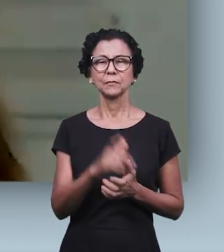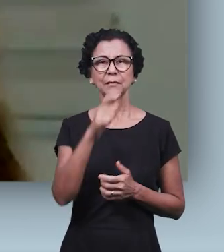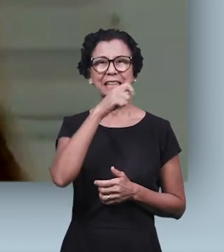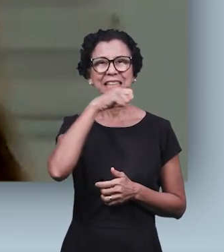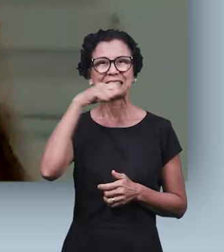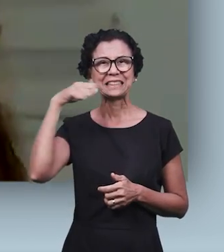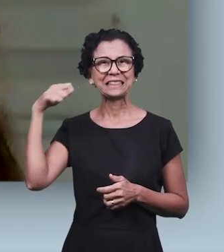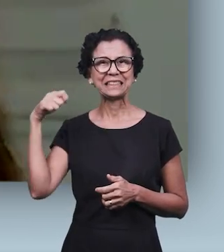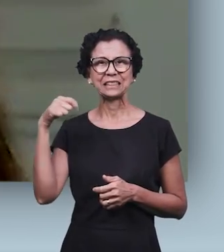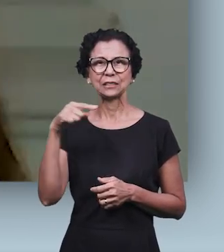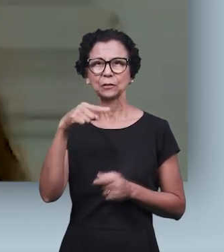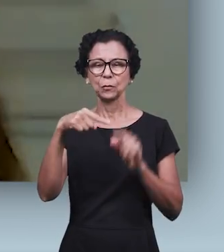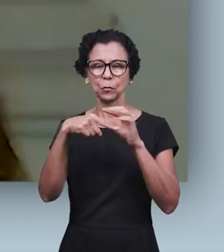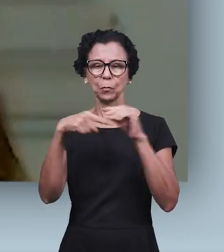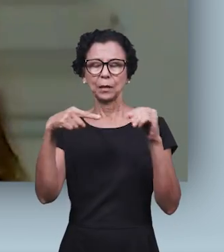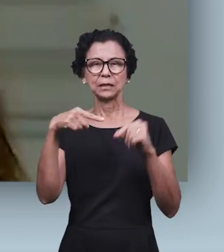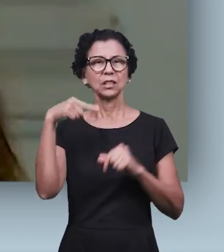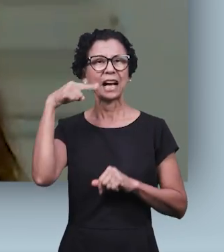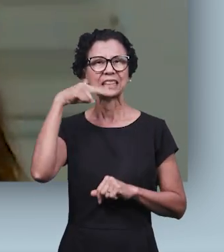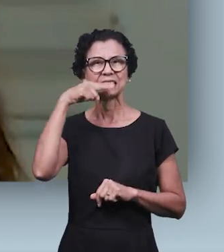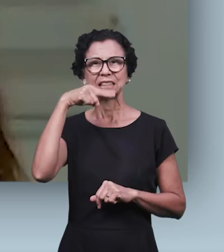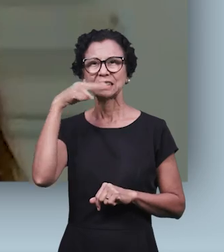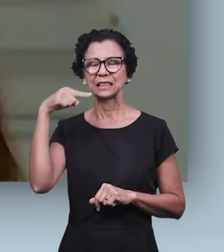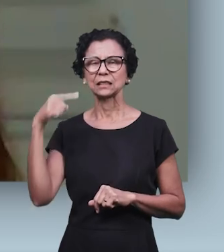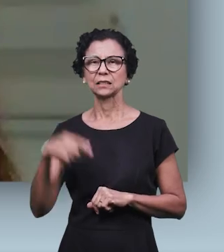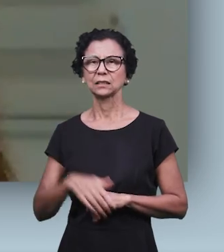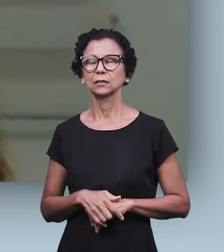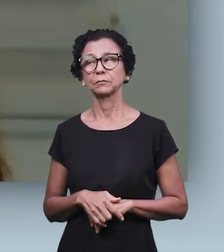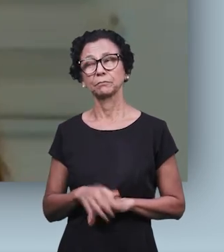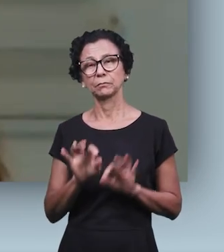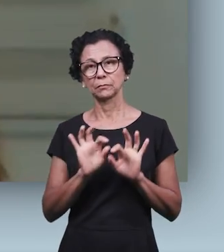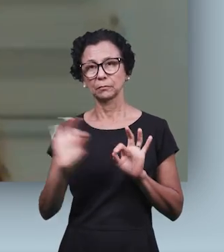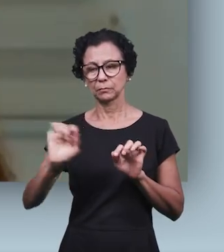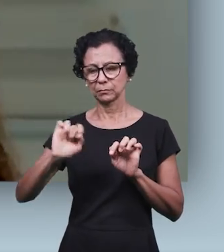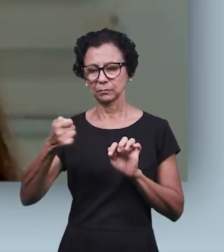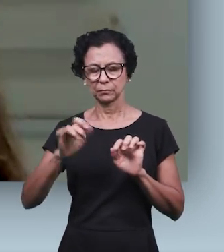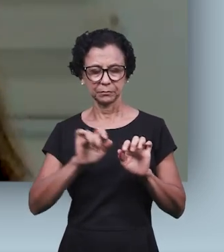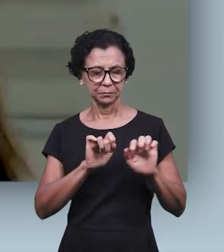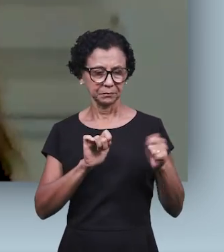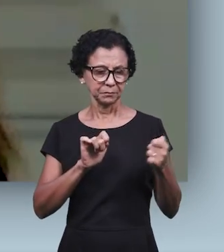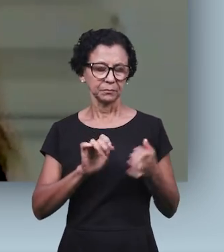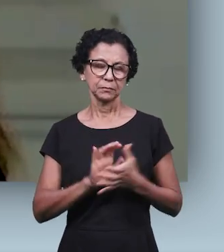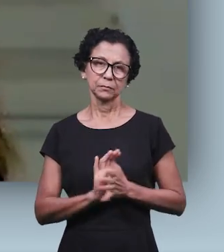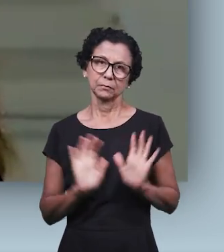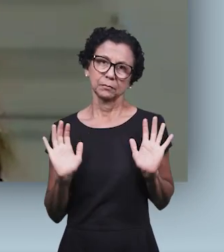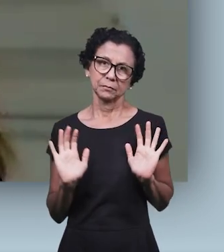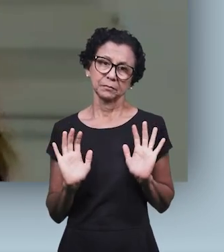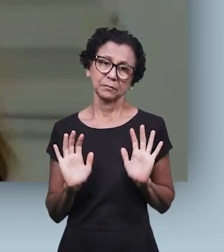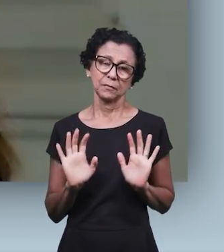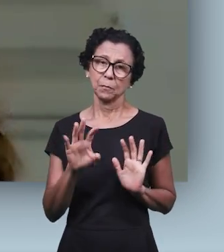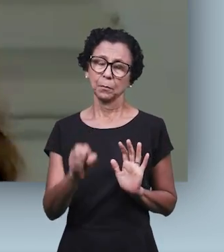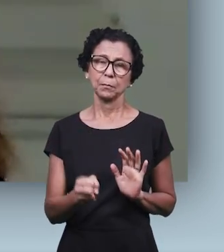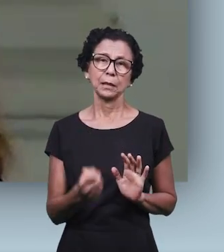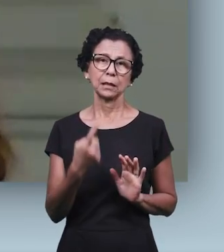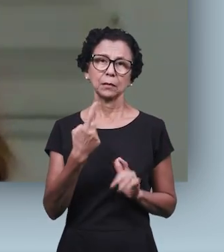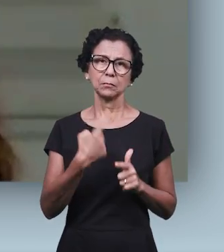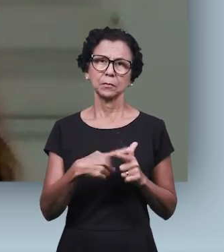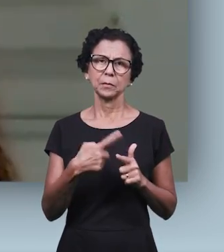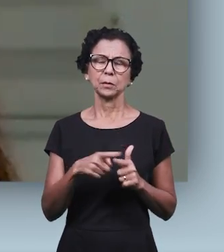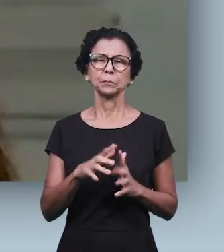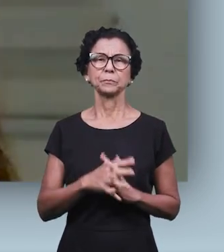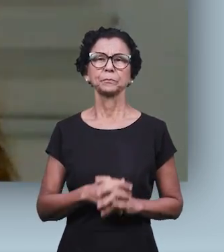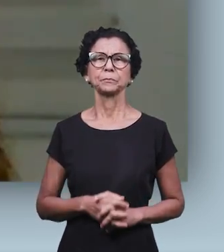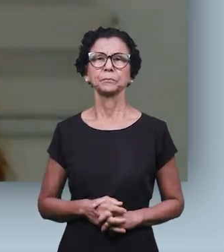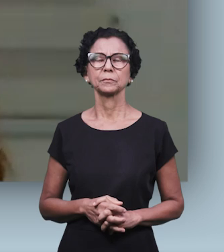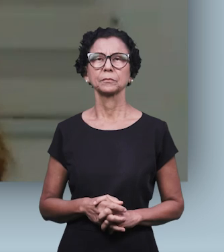de churrasco. Aqui nesse eu não tirei a ponta. As irmãs podem tirar, né? É até melhor que tire. Mas se a criança não for manusear, não tem